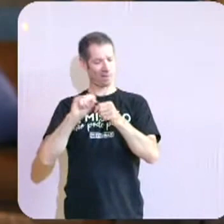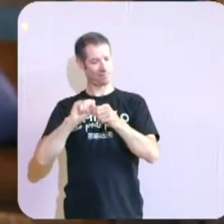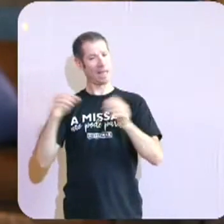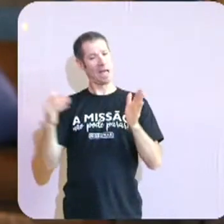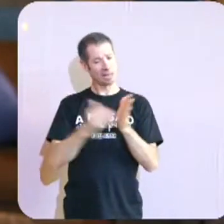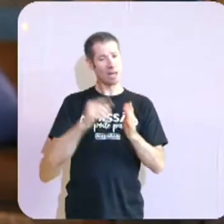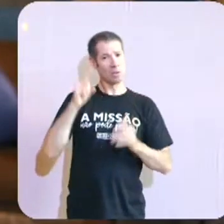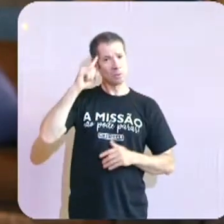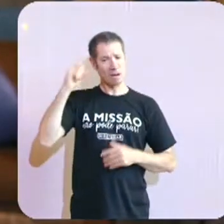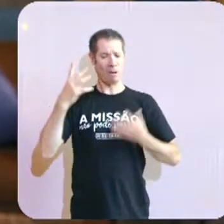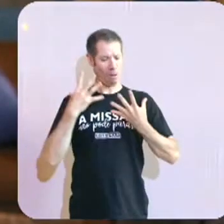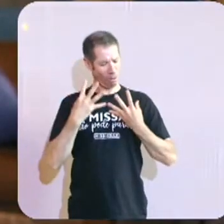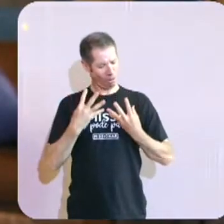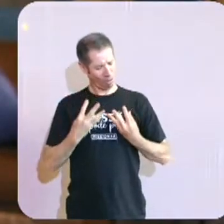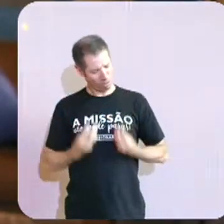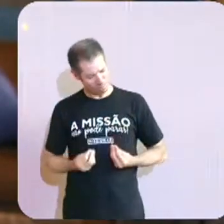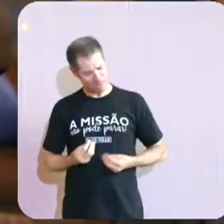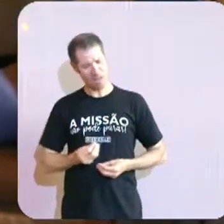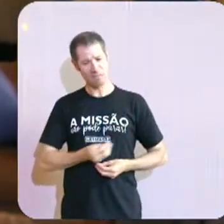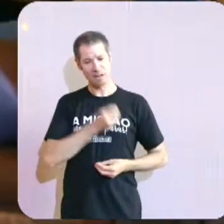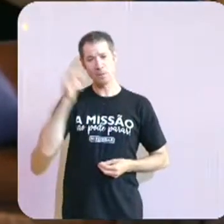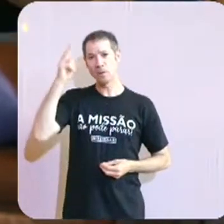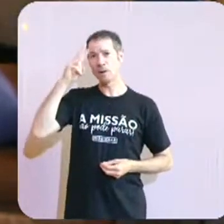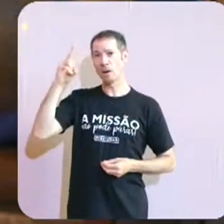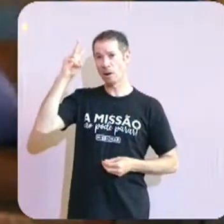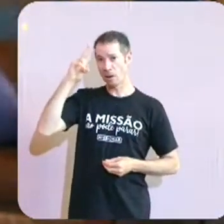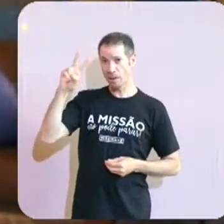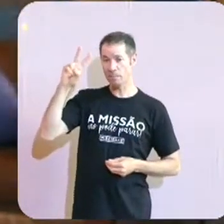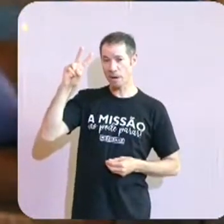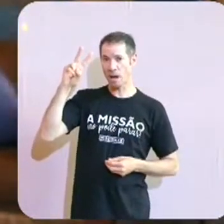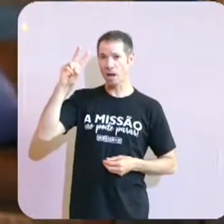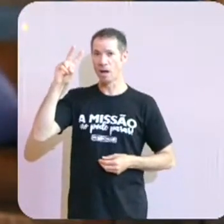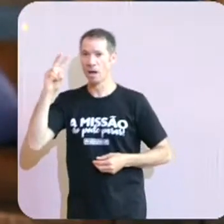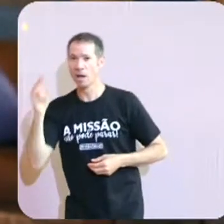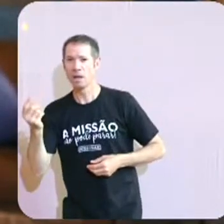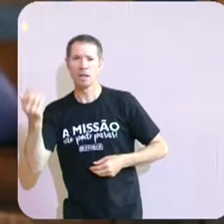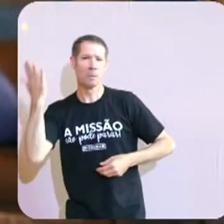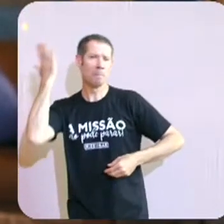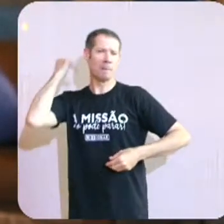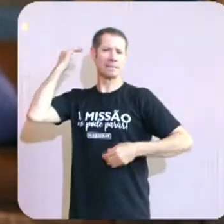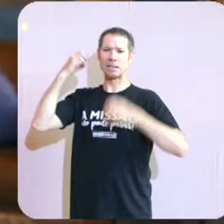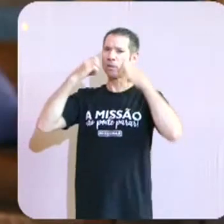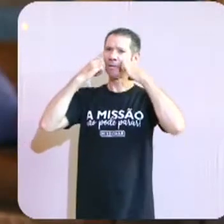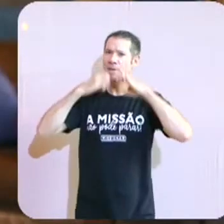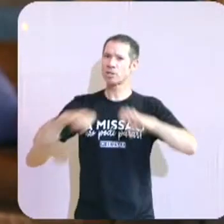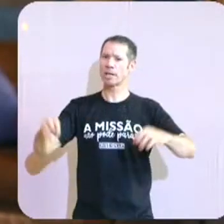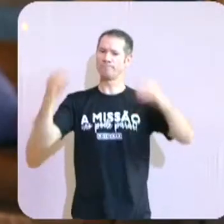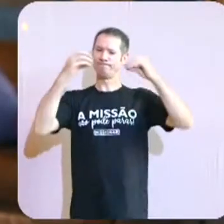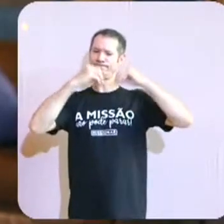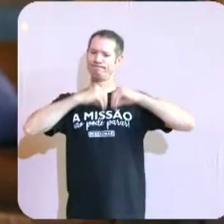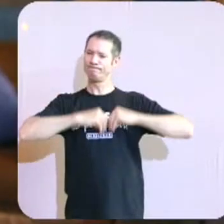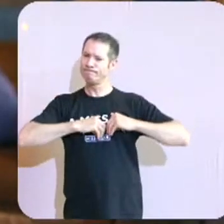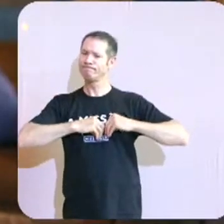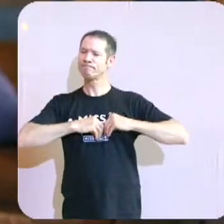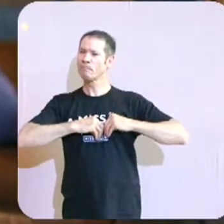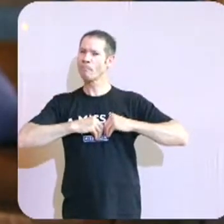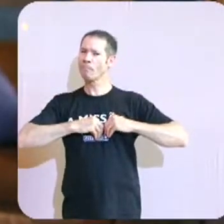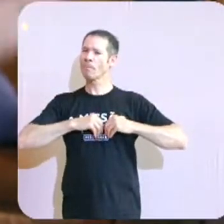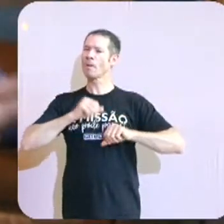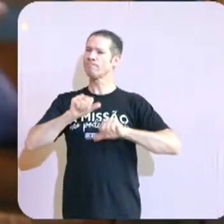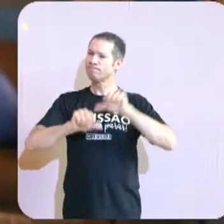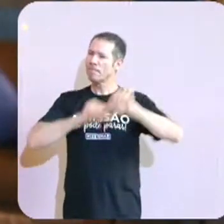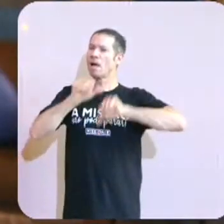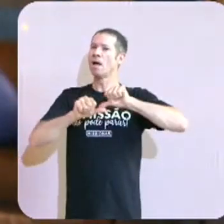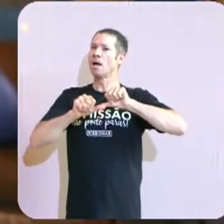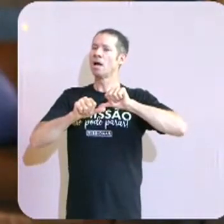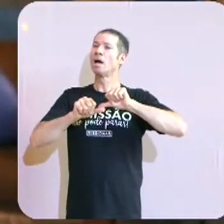ele se cansa daquela vida e ele se lembra daquelas sementes que foram plantadas do Evangelho. E aí então ele decide,